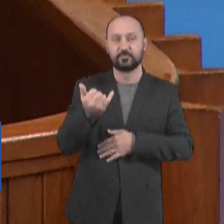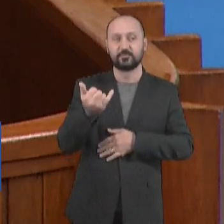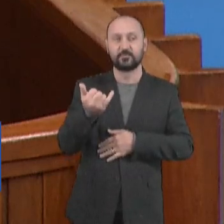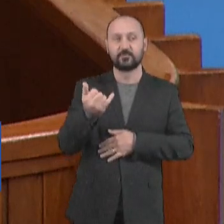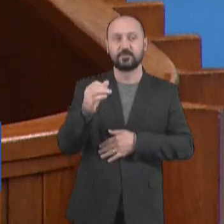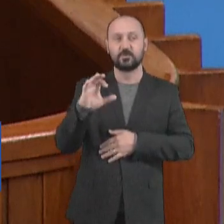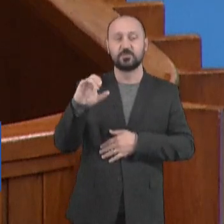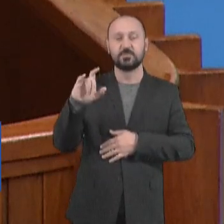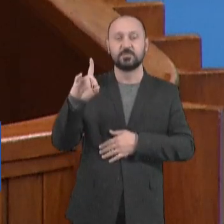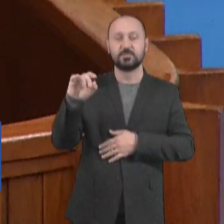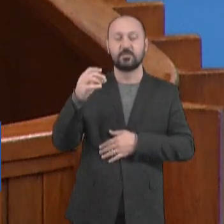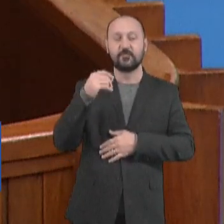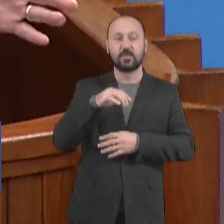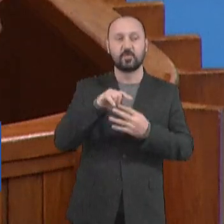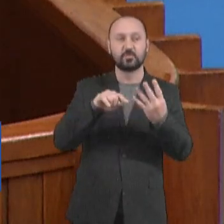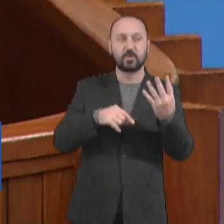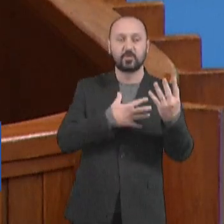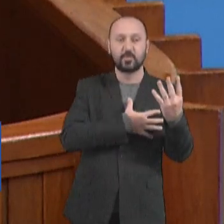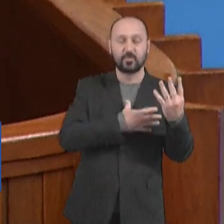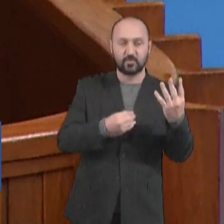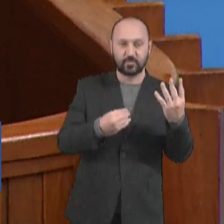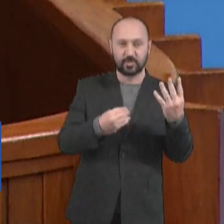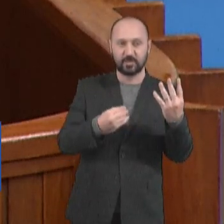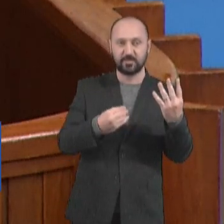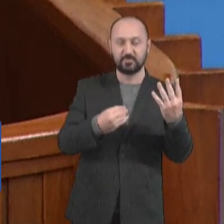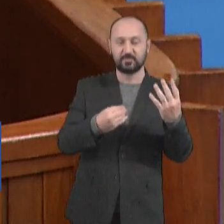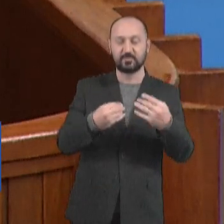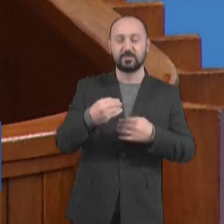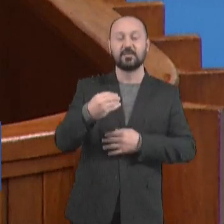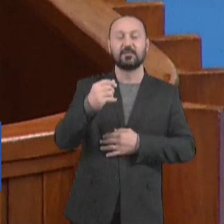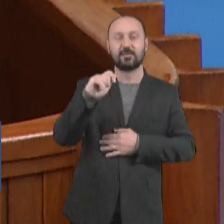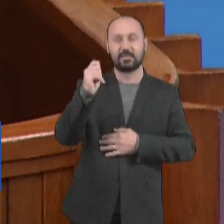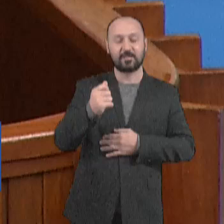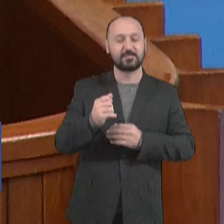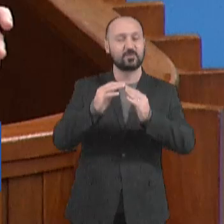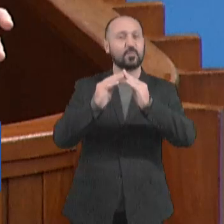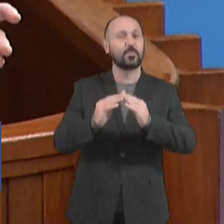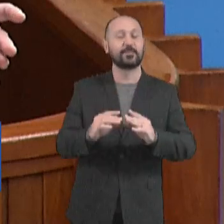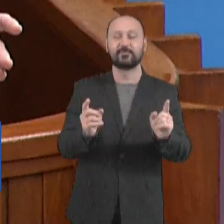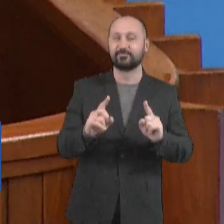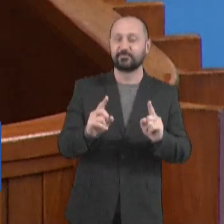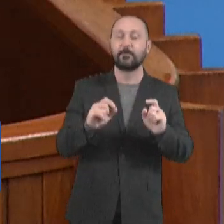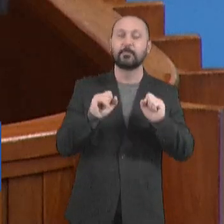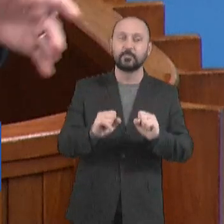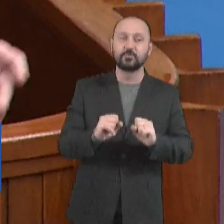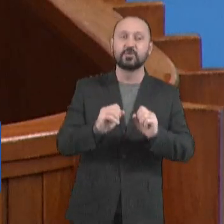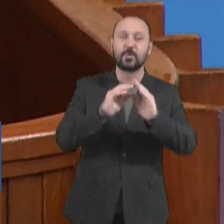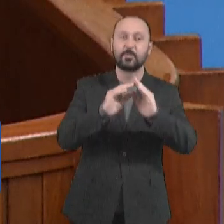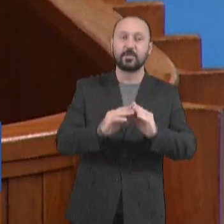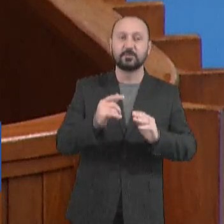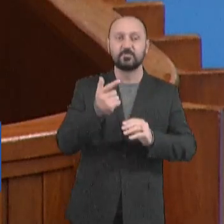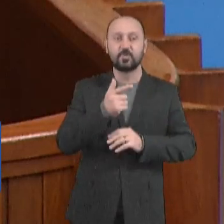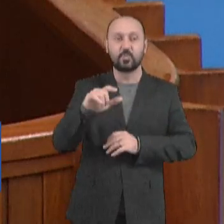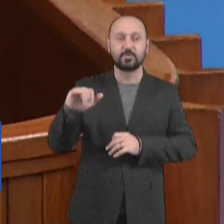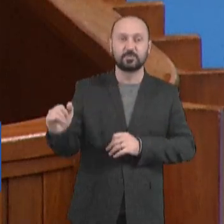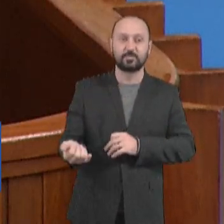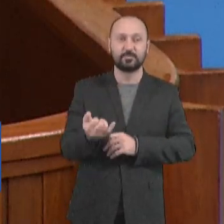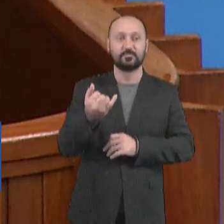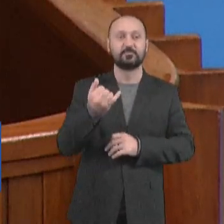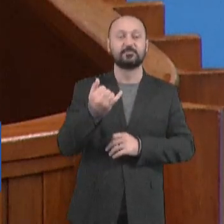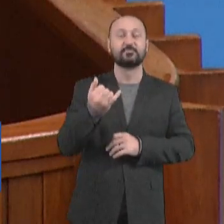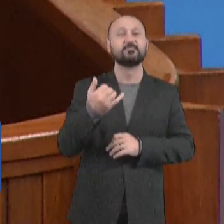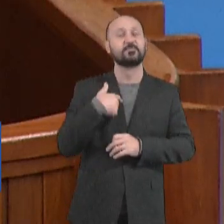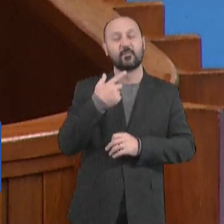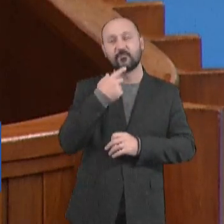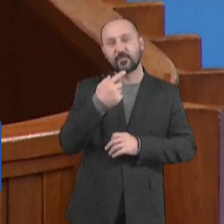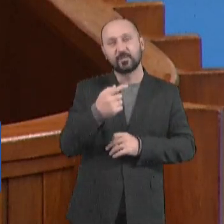Cido ainda falava que os 4 filhos deles não moram mais em Anastácio, mas poderiam estar morando se tivesse outras oportunidades, e